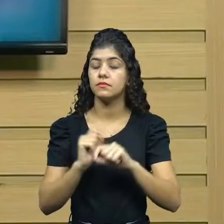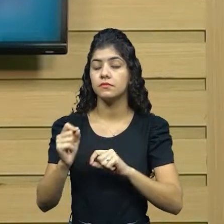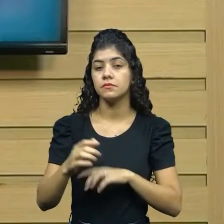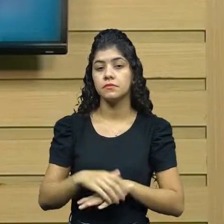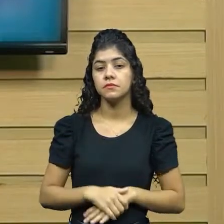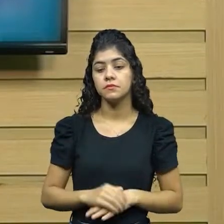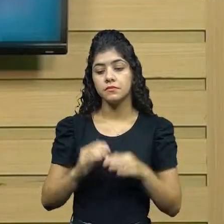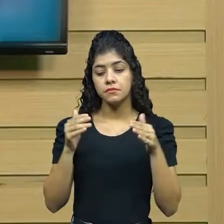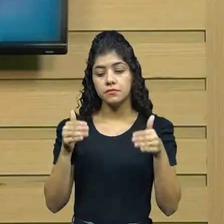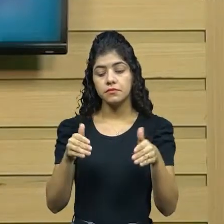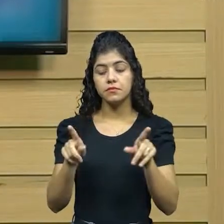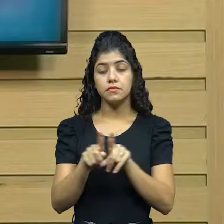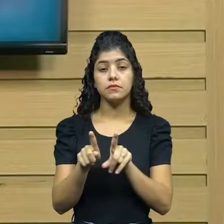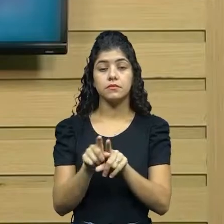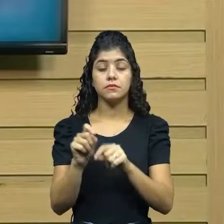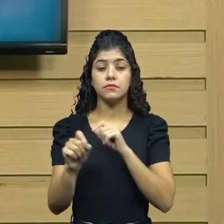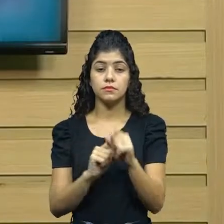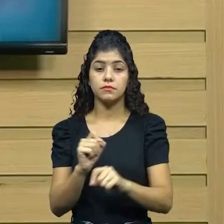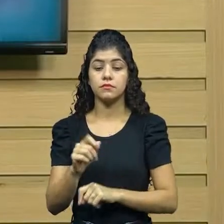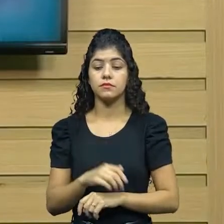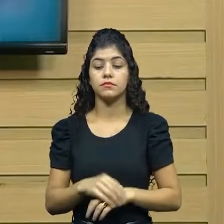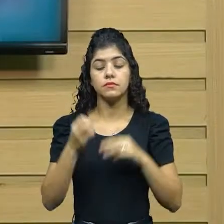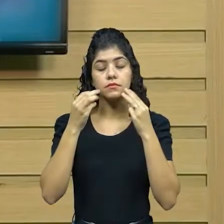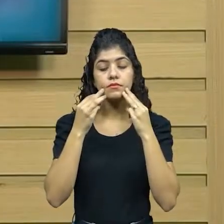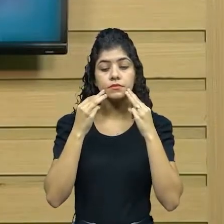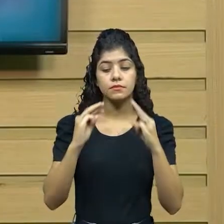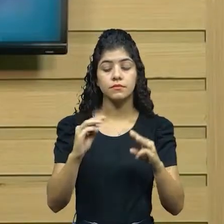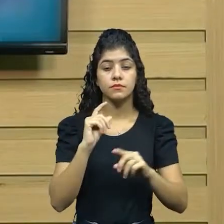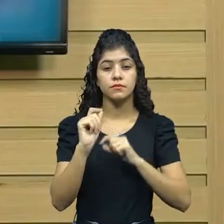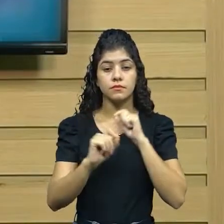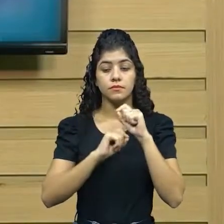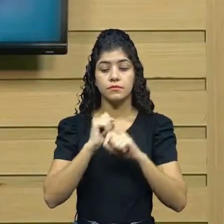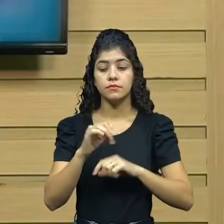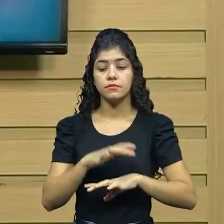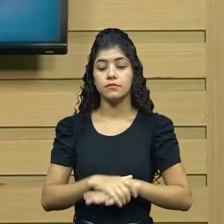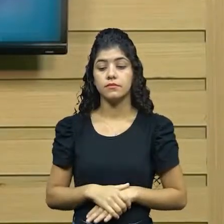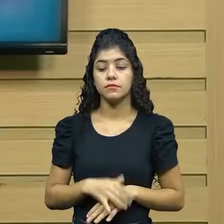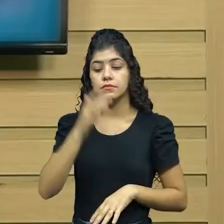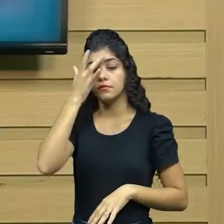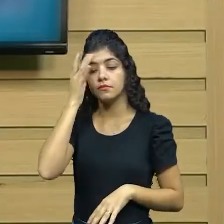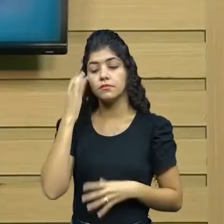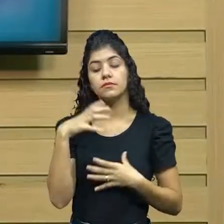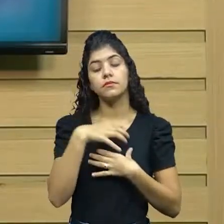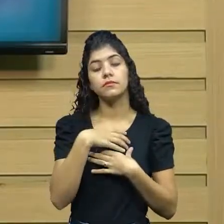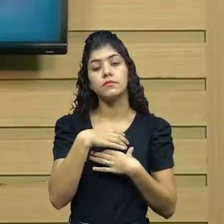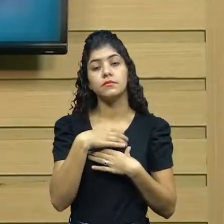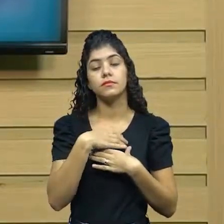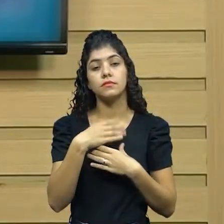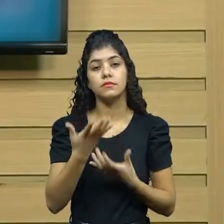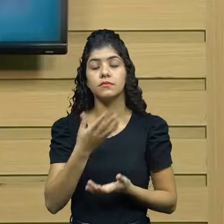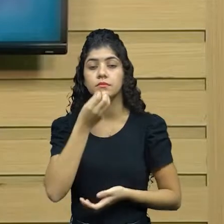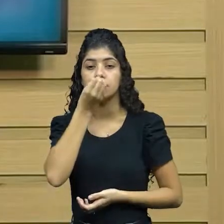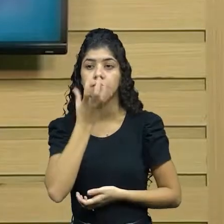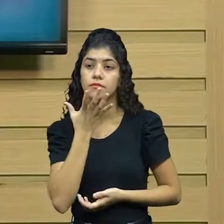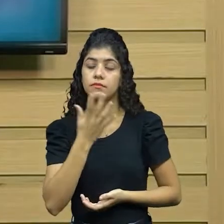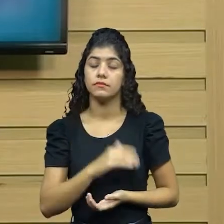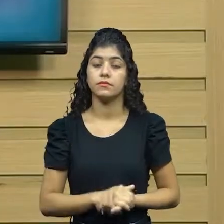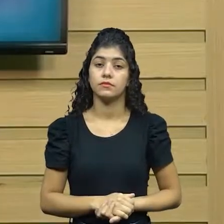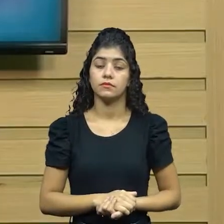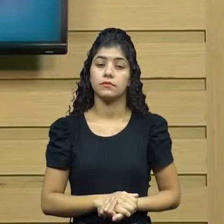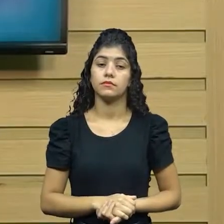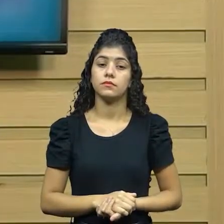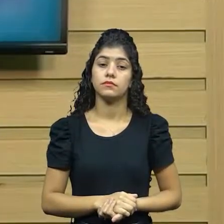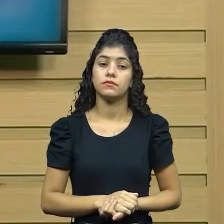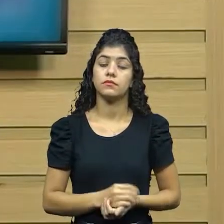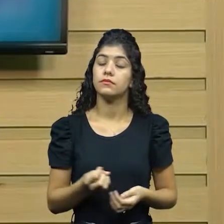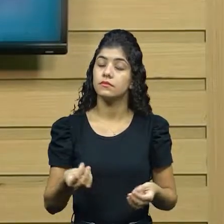foco todo do marketing, da propaganda, da publicidade está na satisfação e como o cliente se sente, nós chamamos